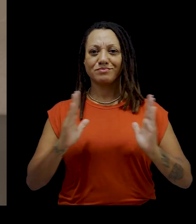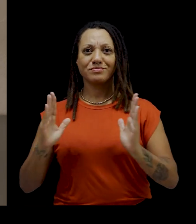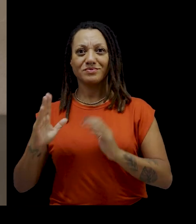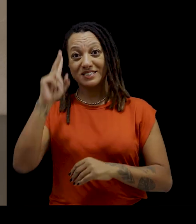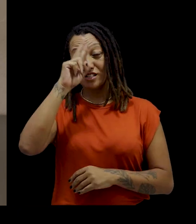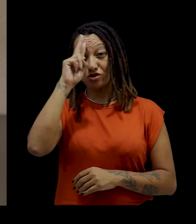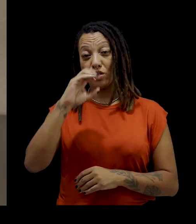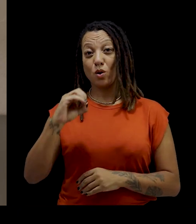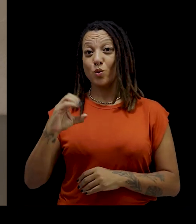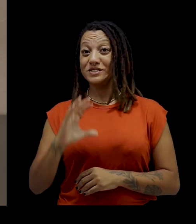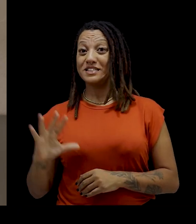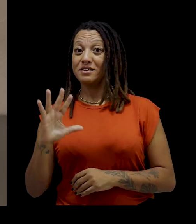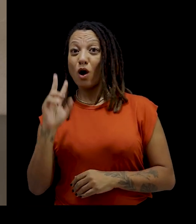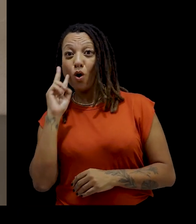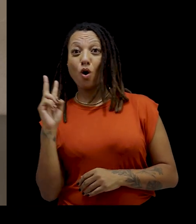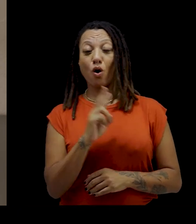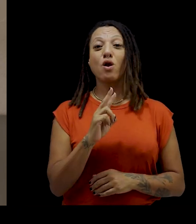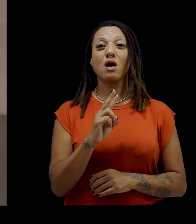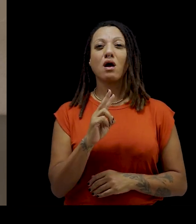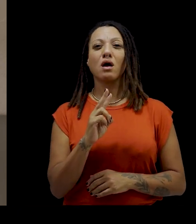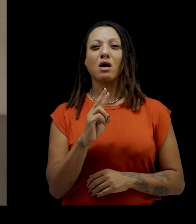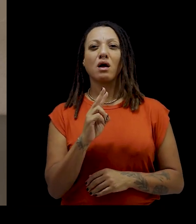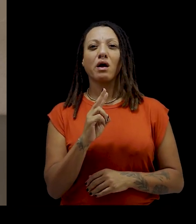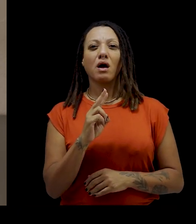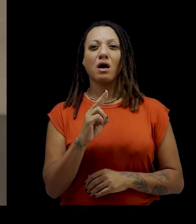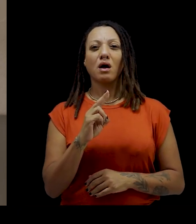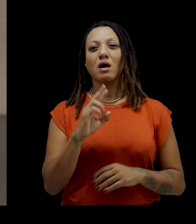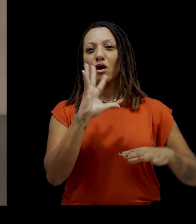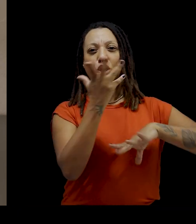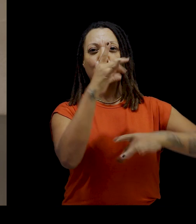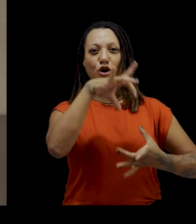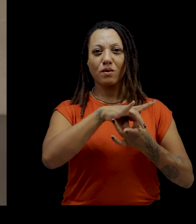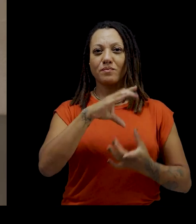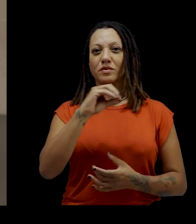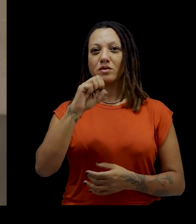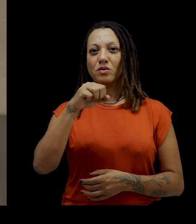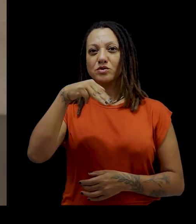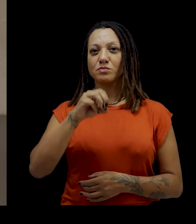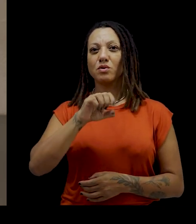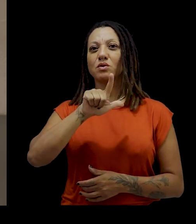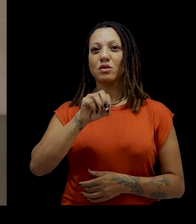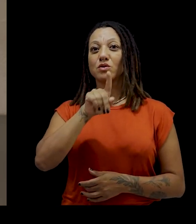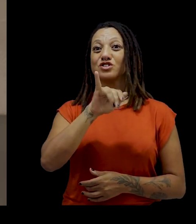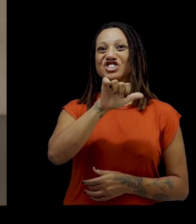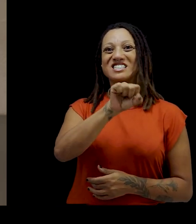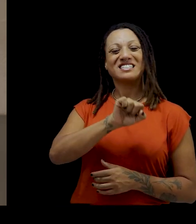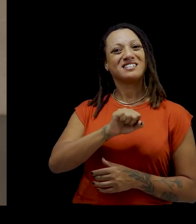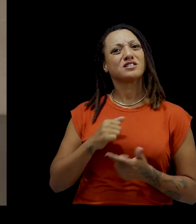a história ocidental olha para as cosmologias outras, tentando imprimir os